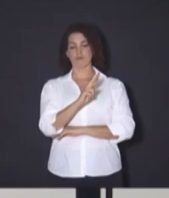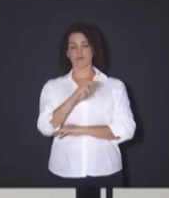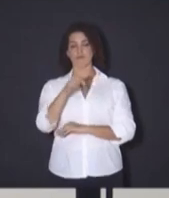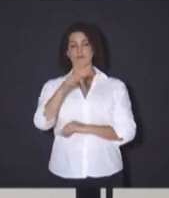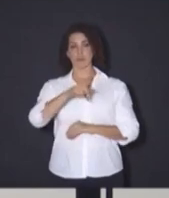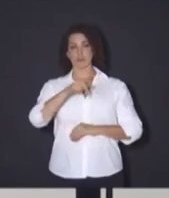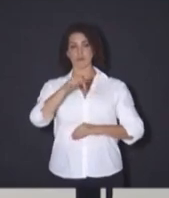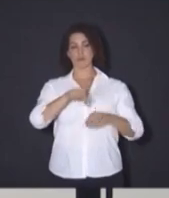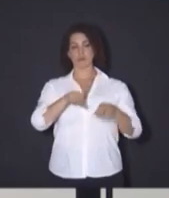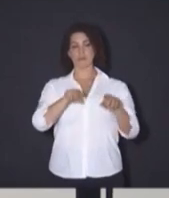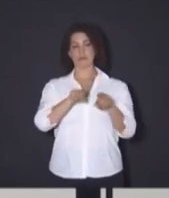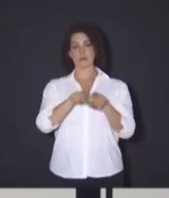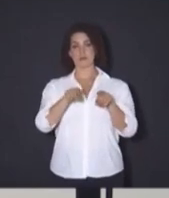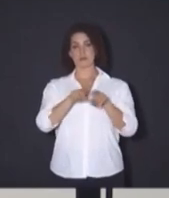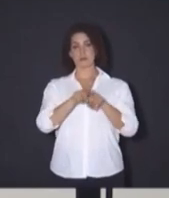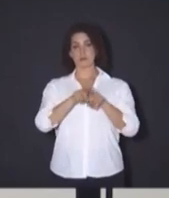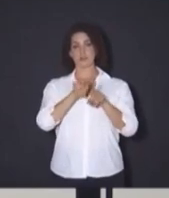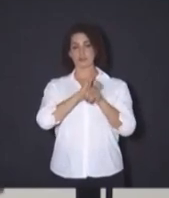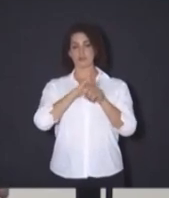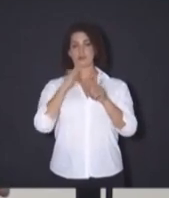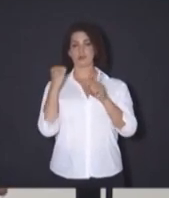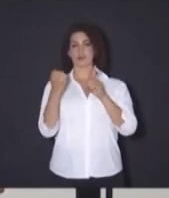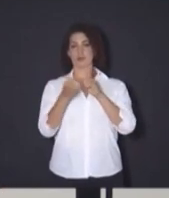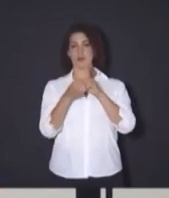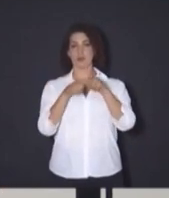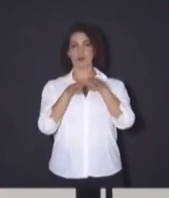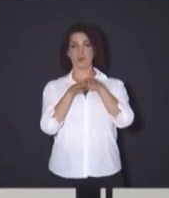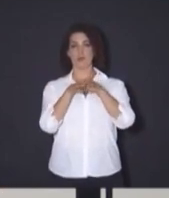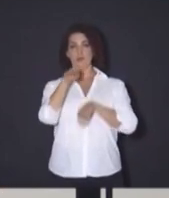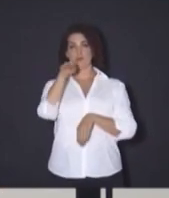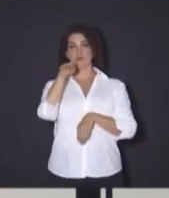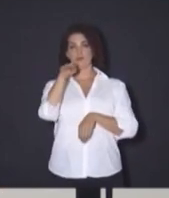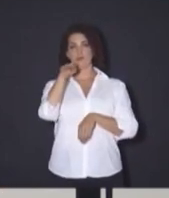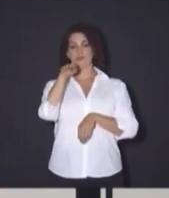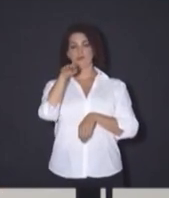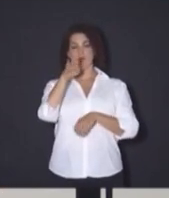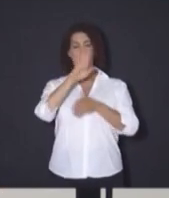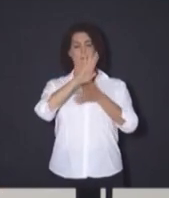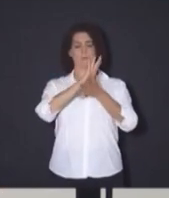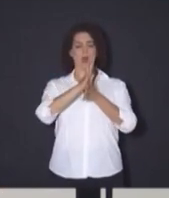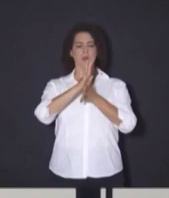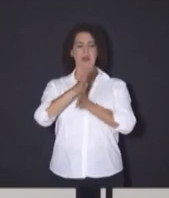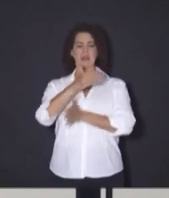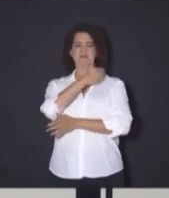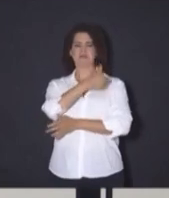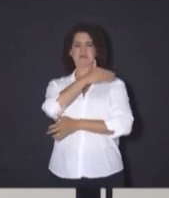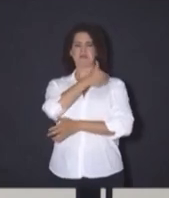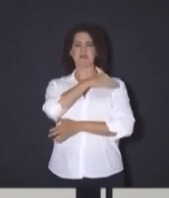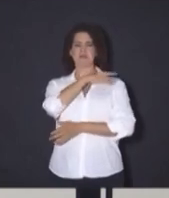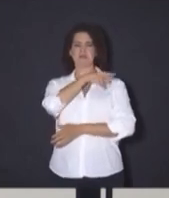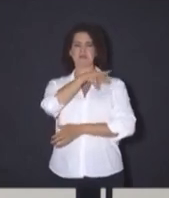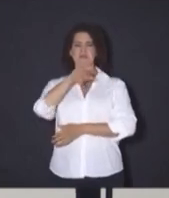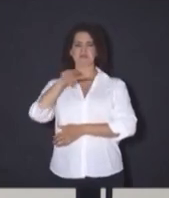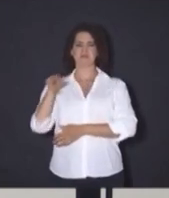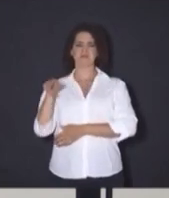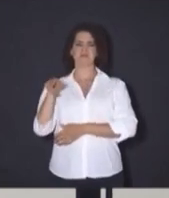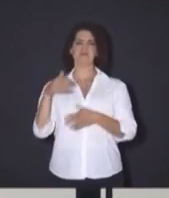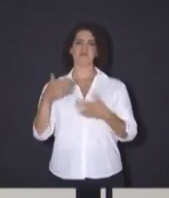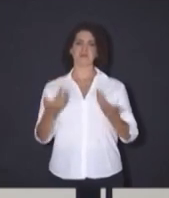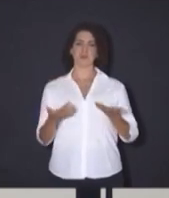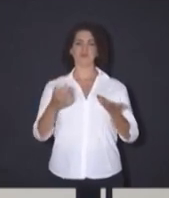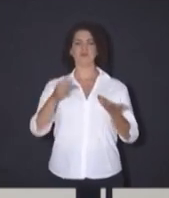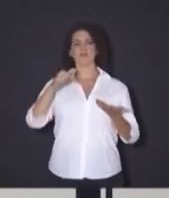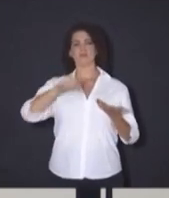Aqui a gente vive nessa sociedade que é desigual, com tantos preconceitos. Então,